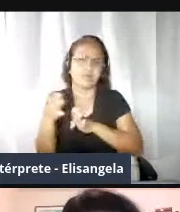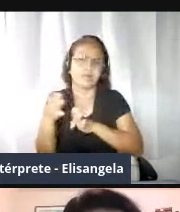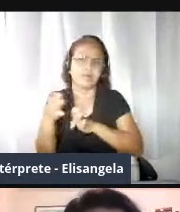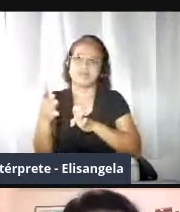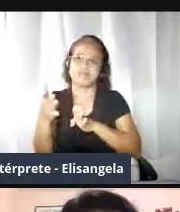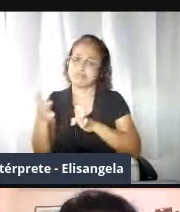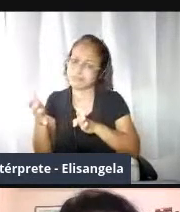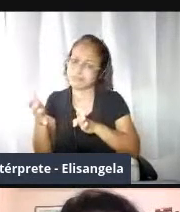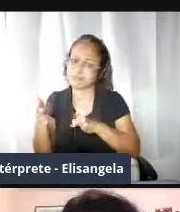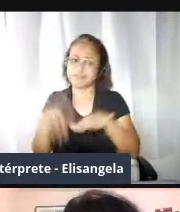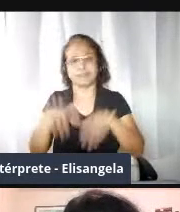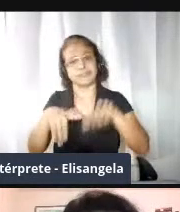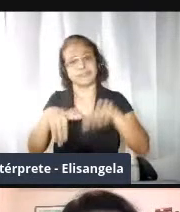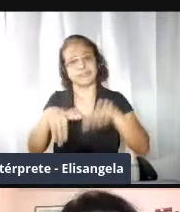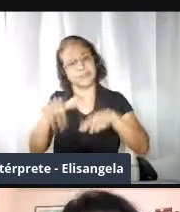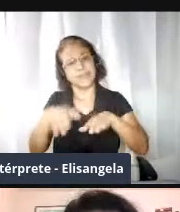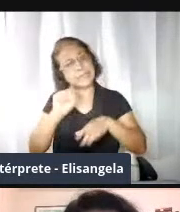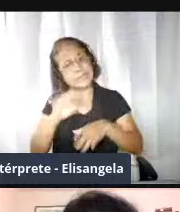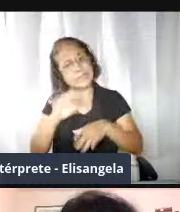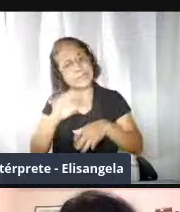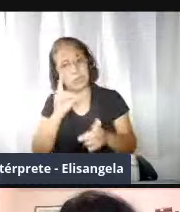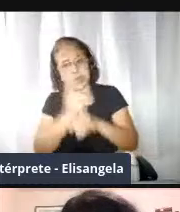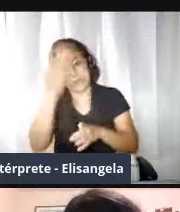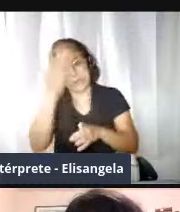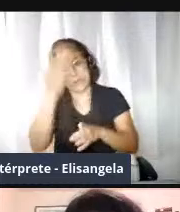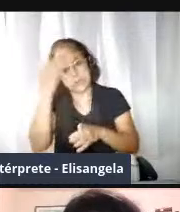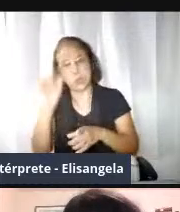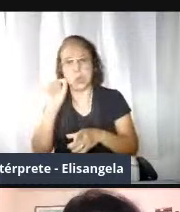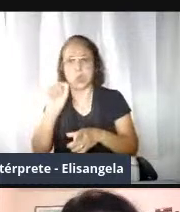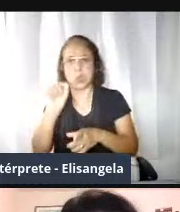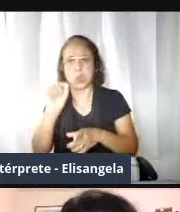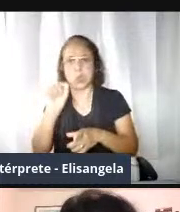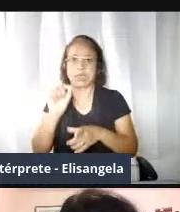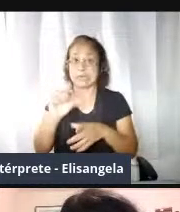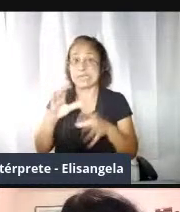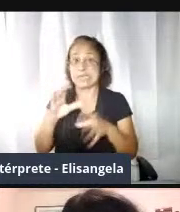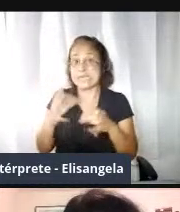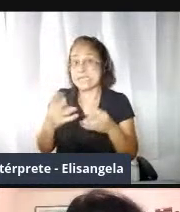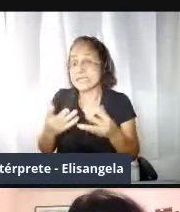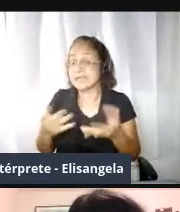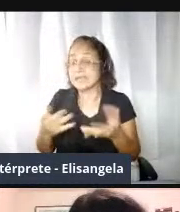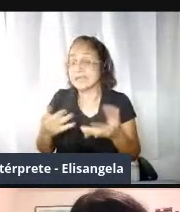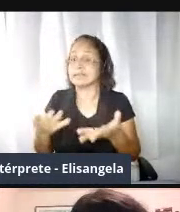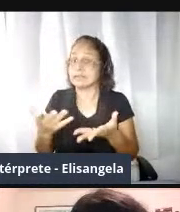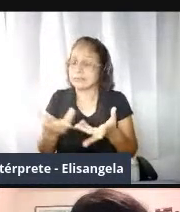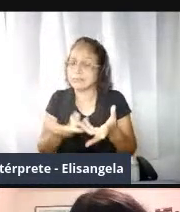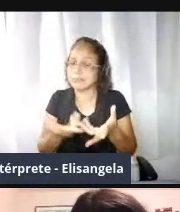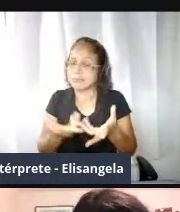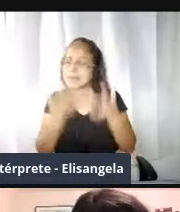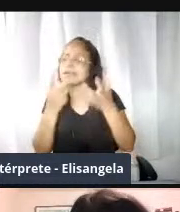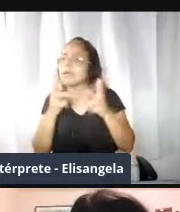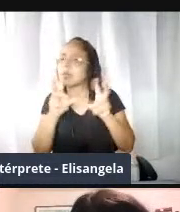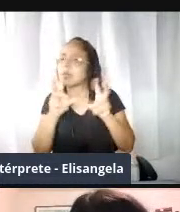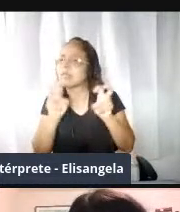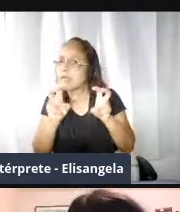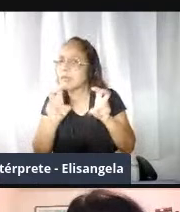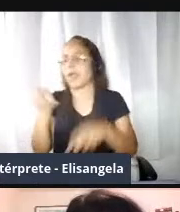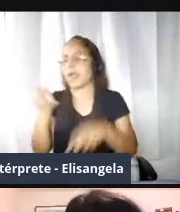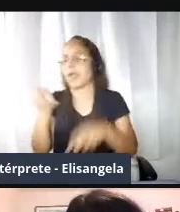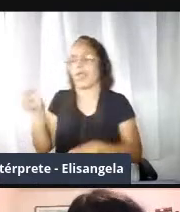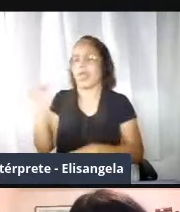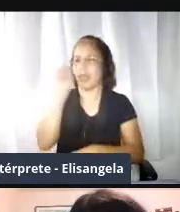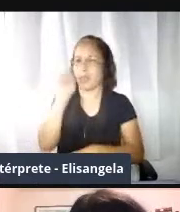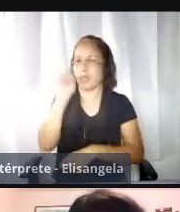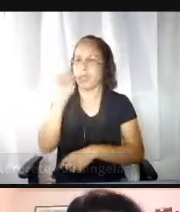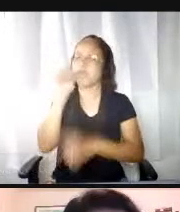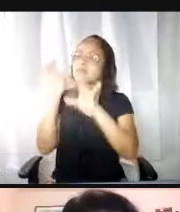Depende, né? Se você encontra uma pessoa que é sensível ao tema, então a Maria Lúcia Hilsdorf, por exemplo, ela era especialista, estudiosa